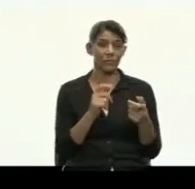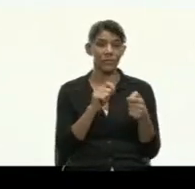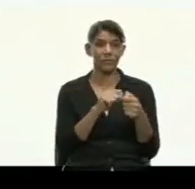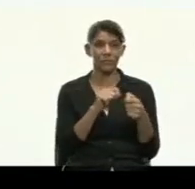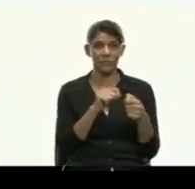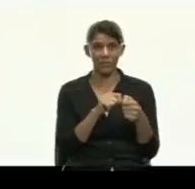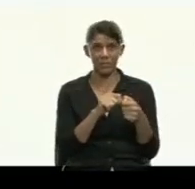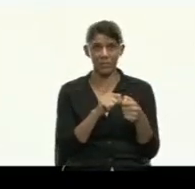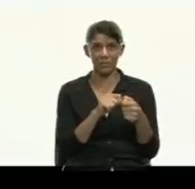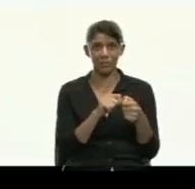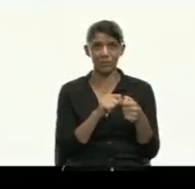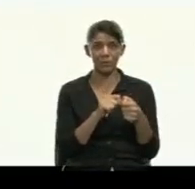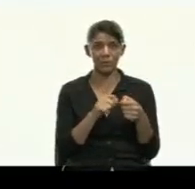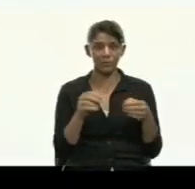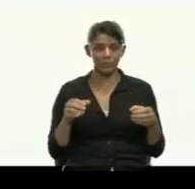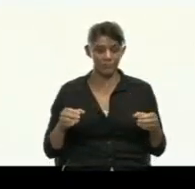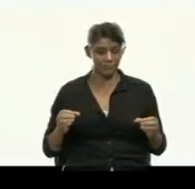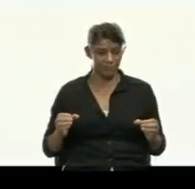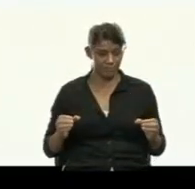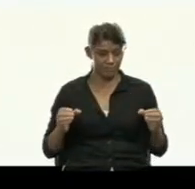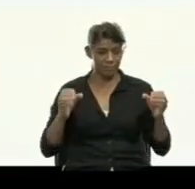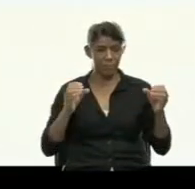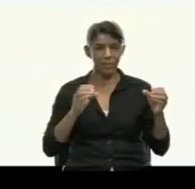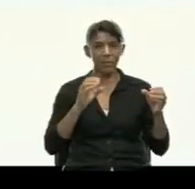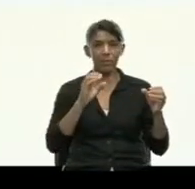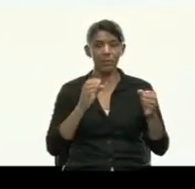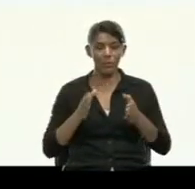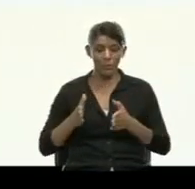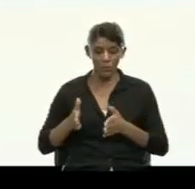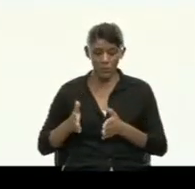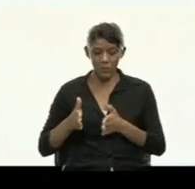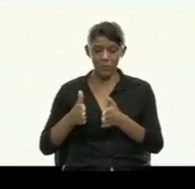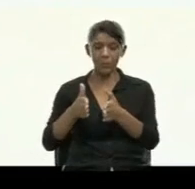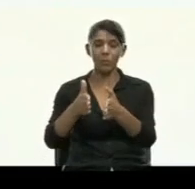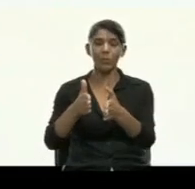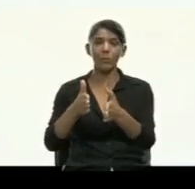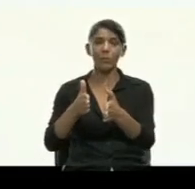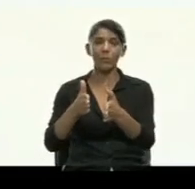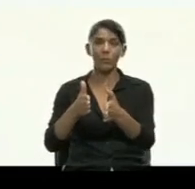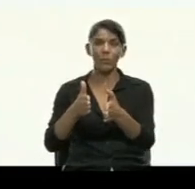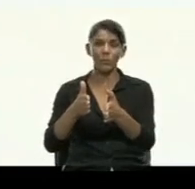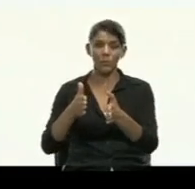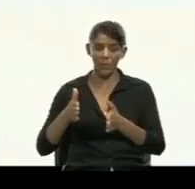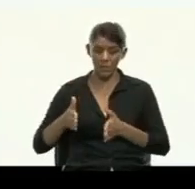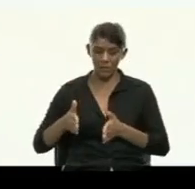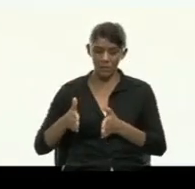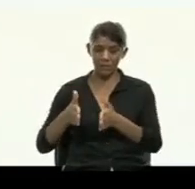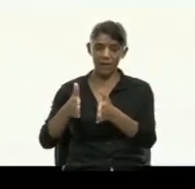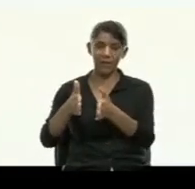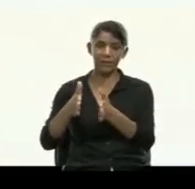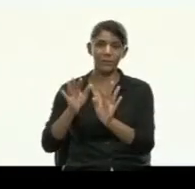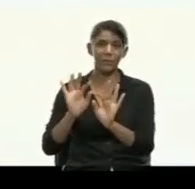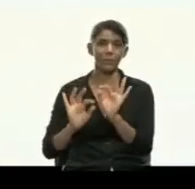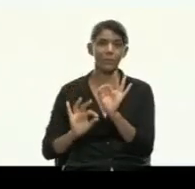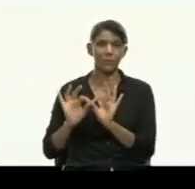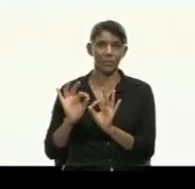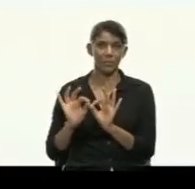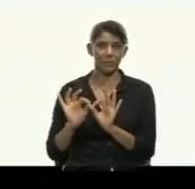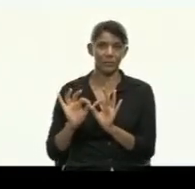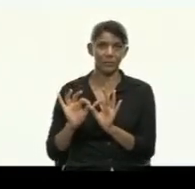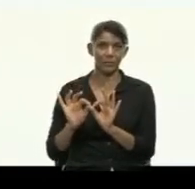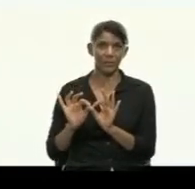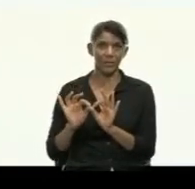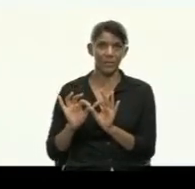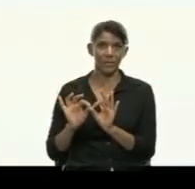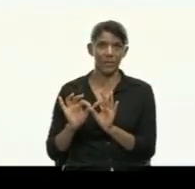faça os eixos não, né? Faça as faces do seu projeto. Esse aqui não era o